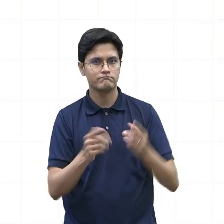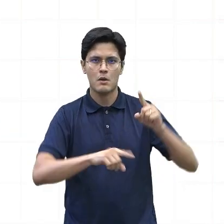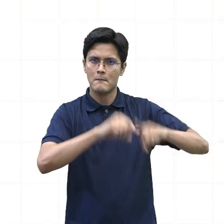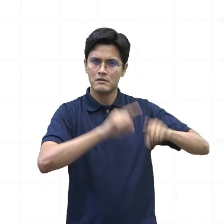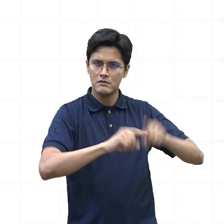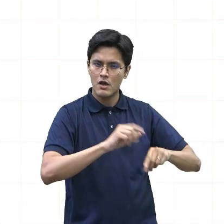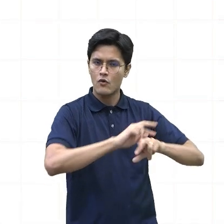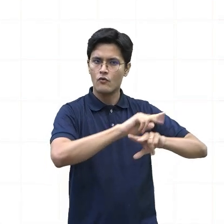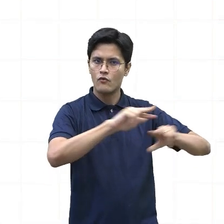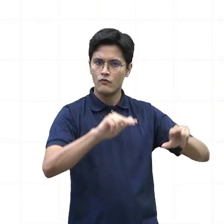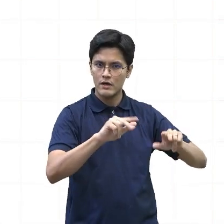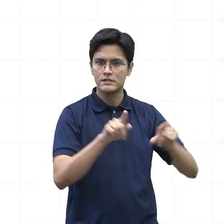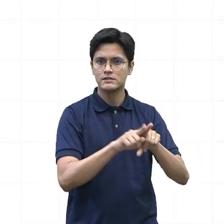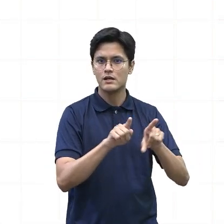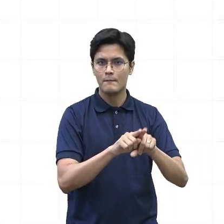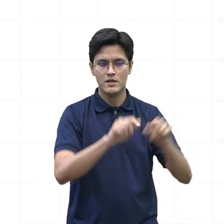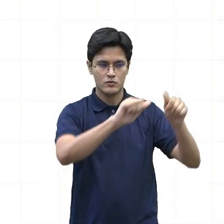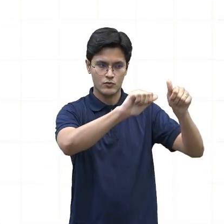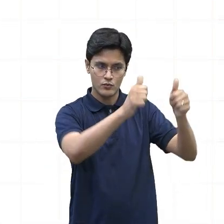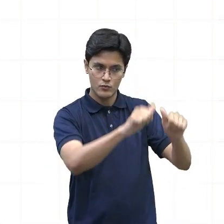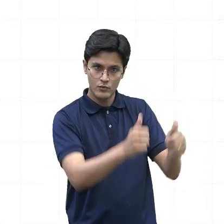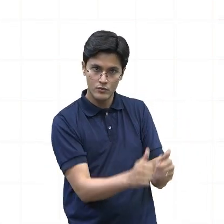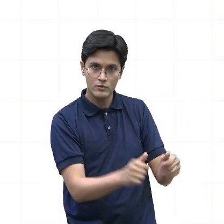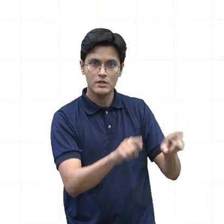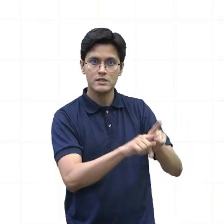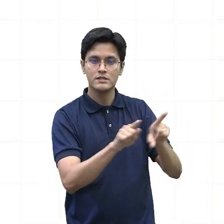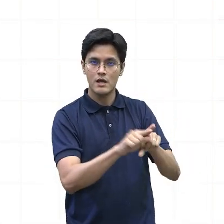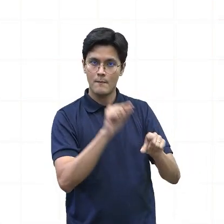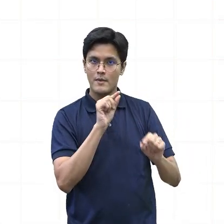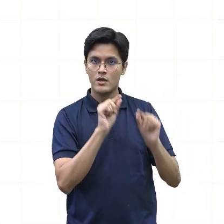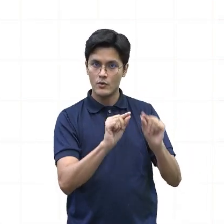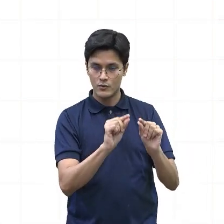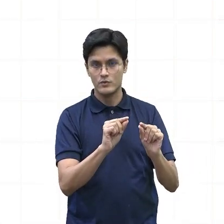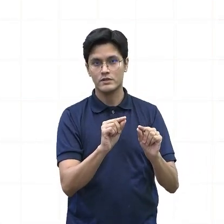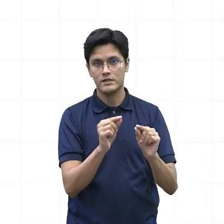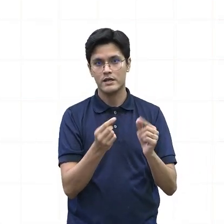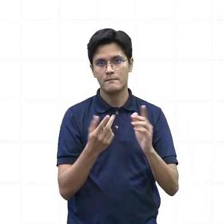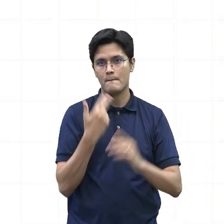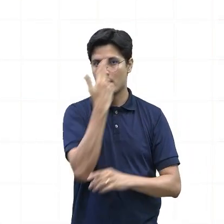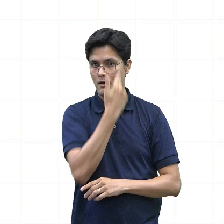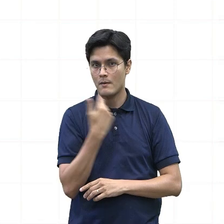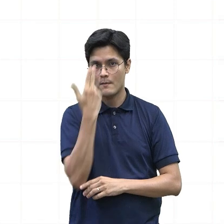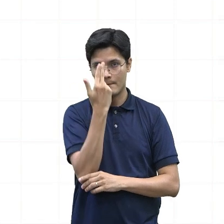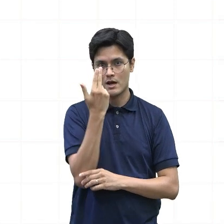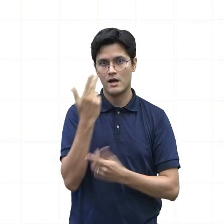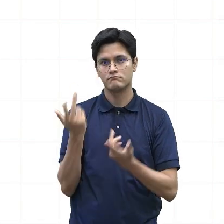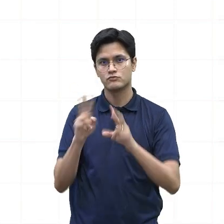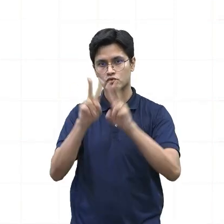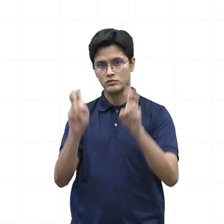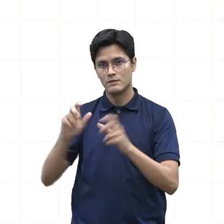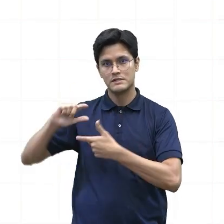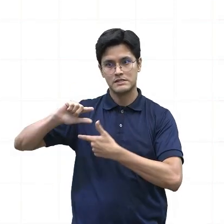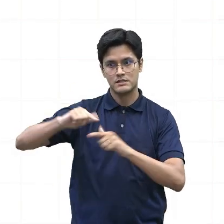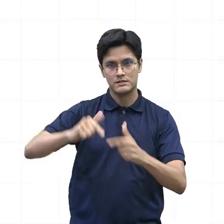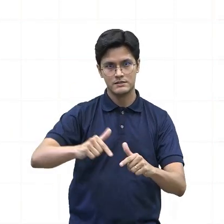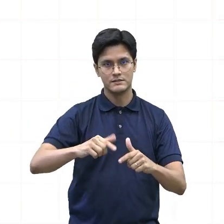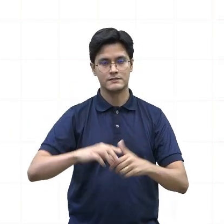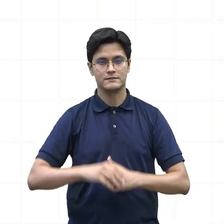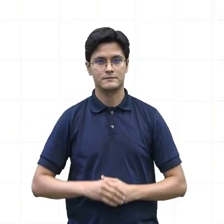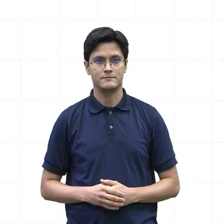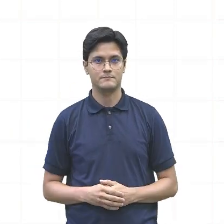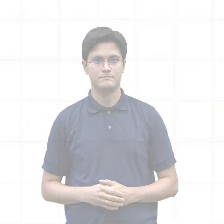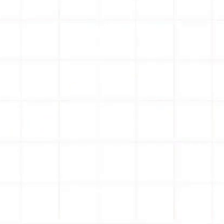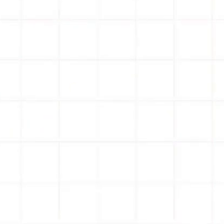cabaça. A escultura e a pintura de temas tradicionais são importantes expressões artísticas dos